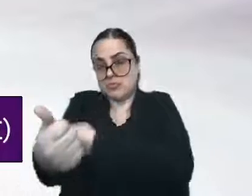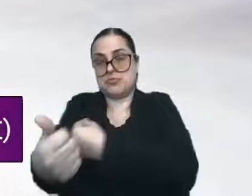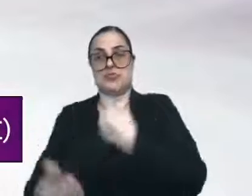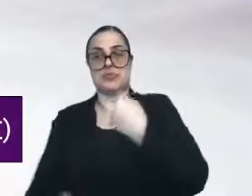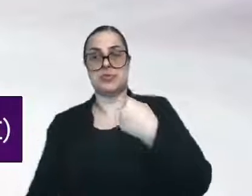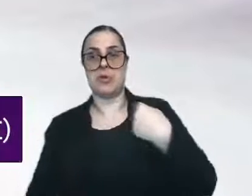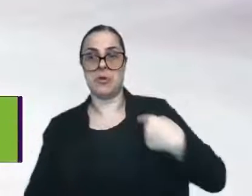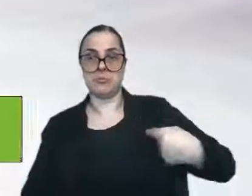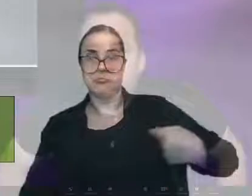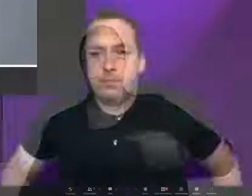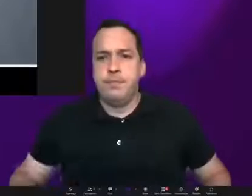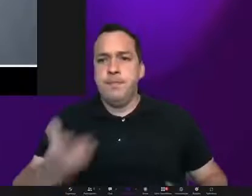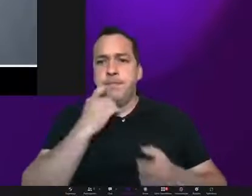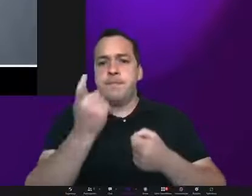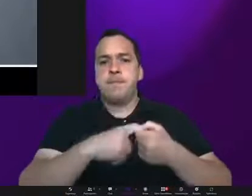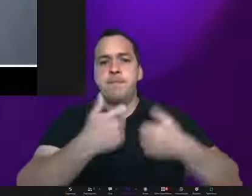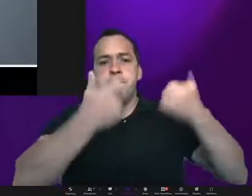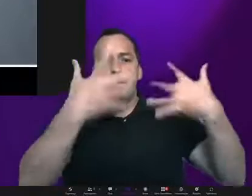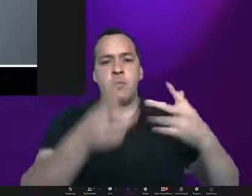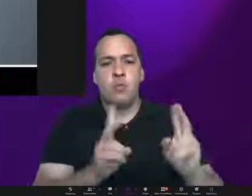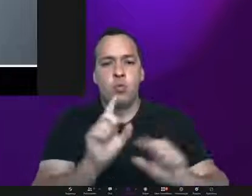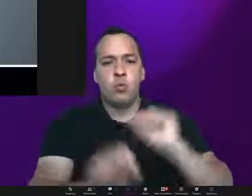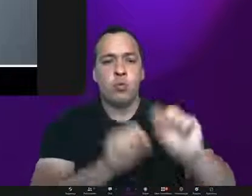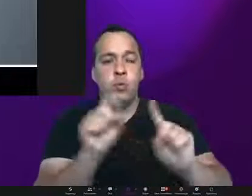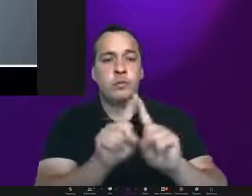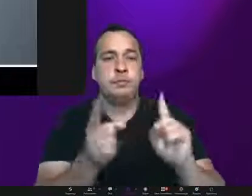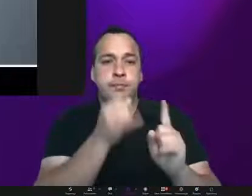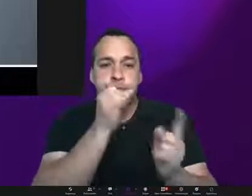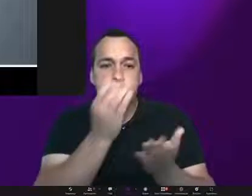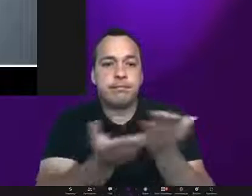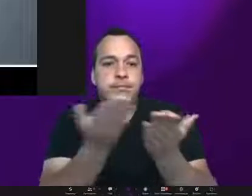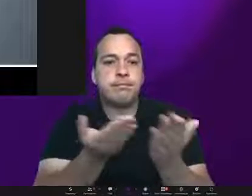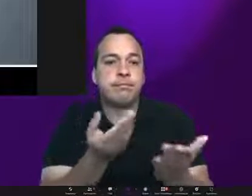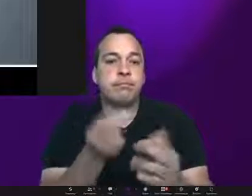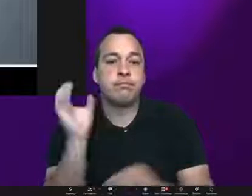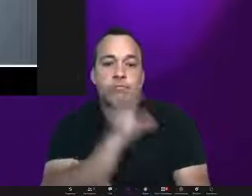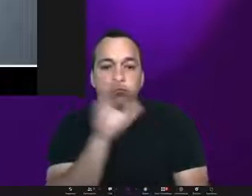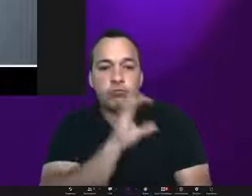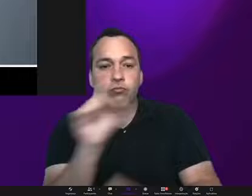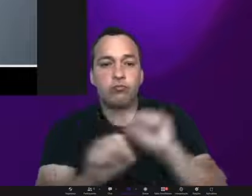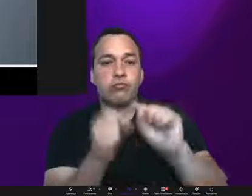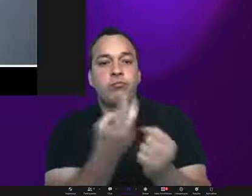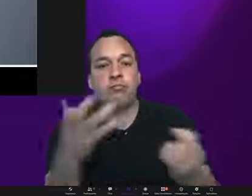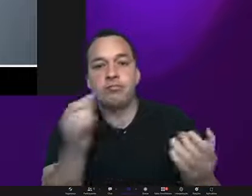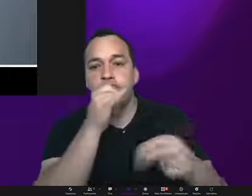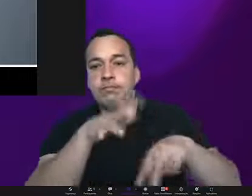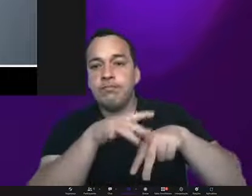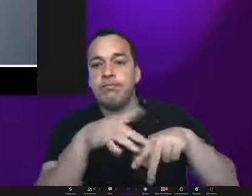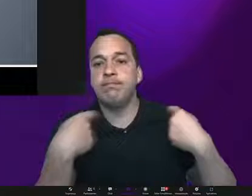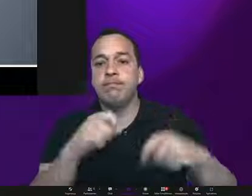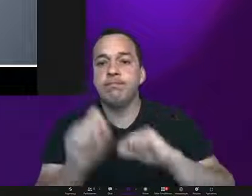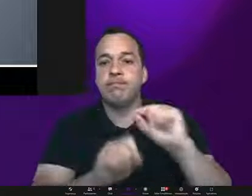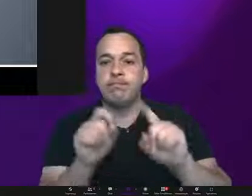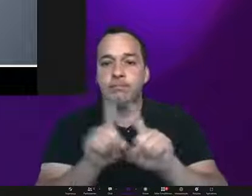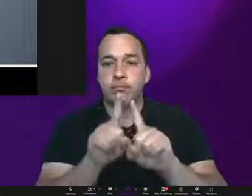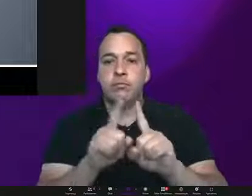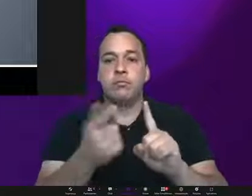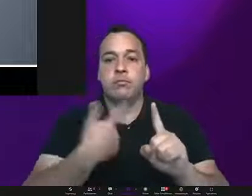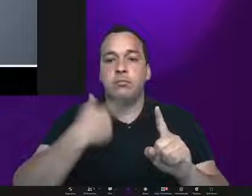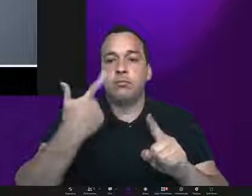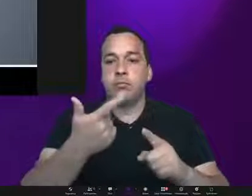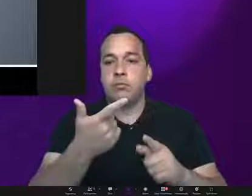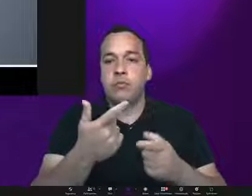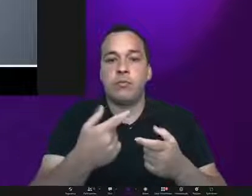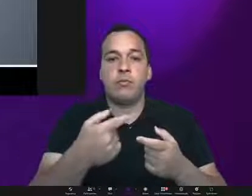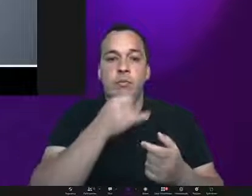piores desfechos. Então, na terapia intensiva, em todos os pacientes, em algum momento, eu vou precisar dessa reposição volêmica,